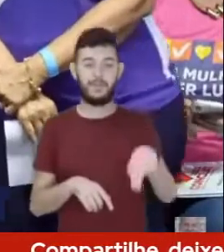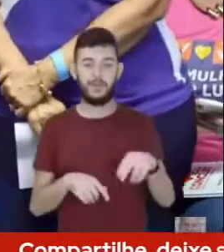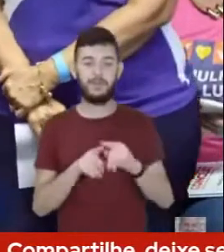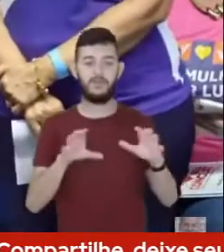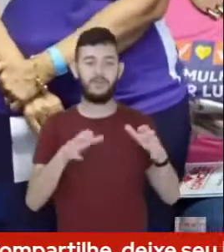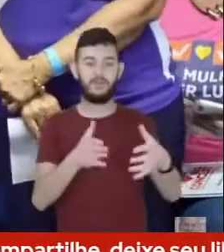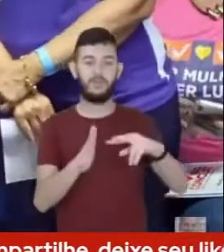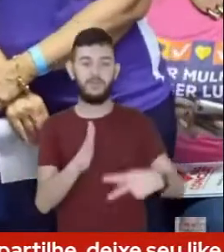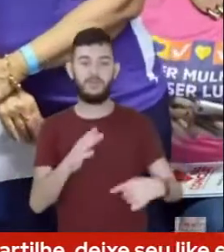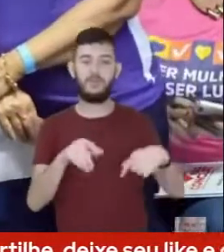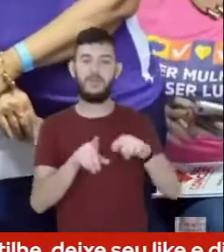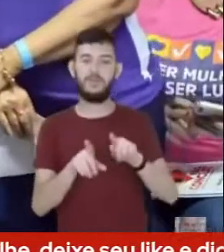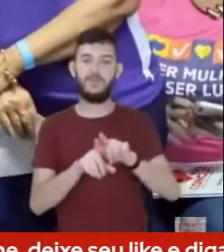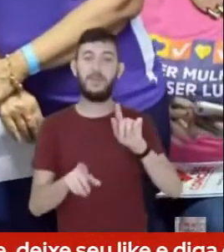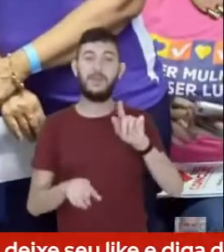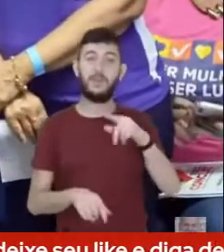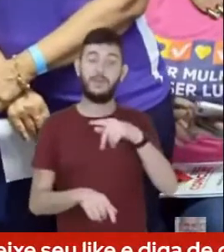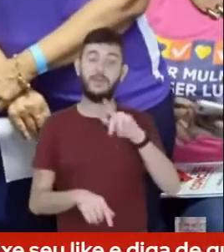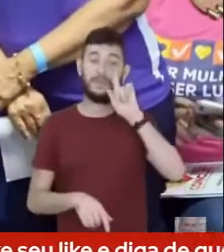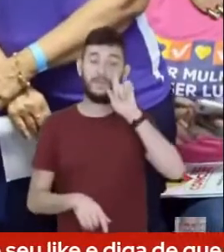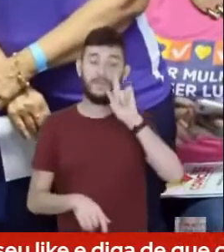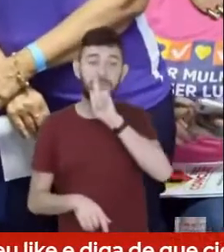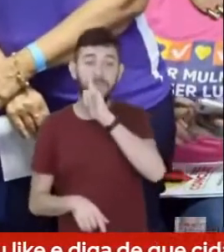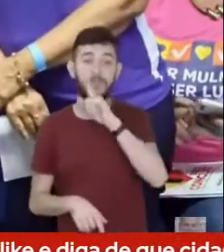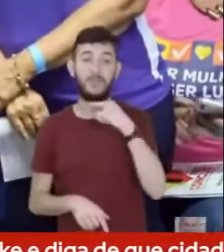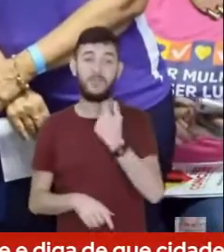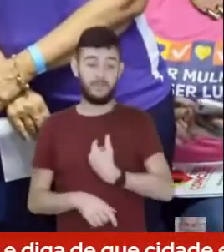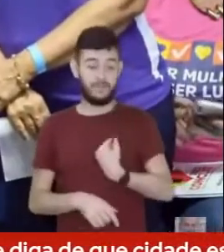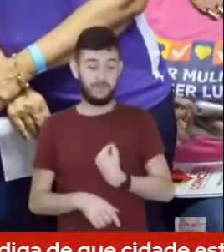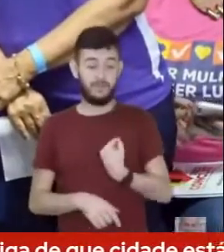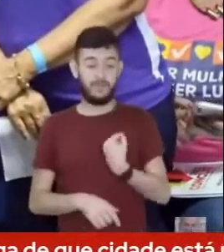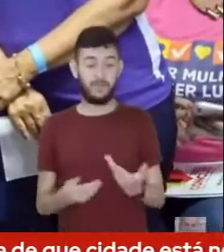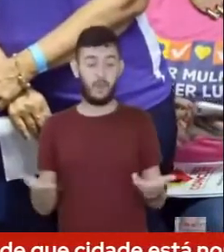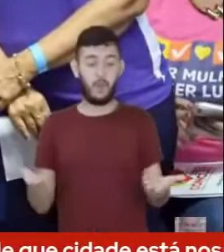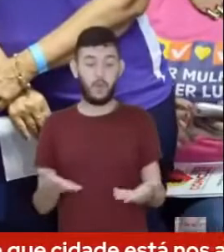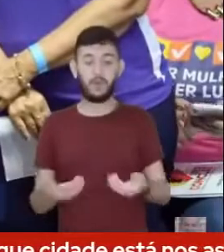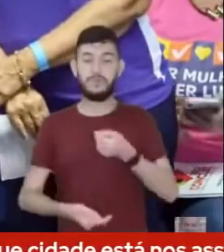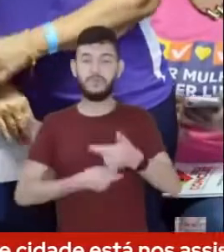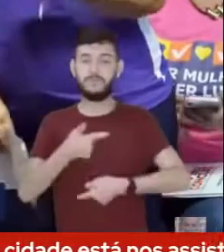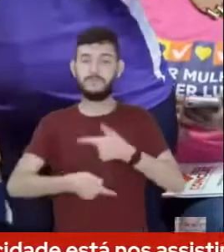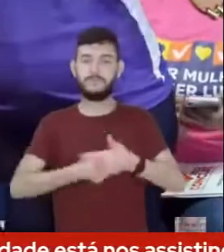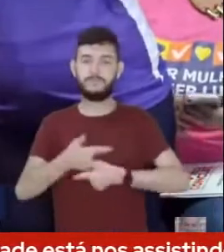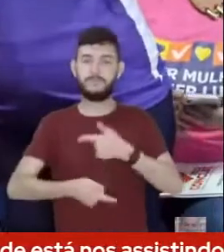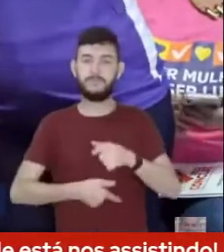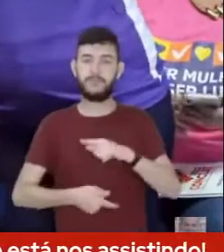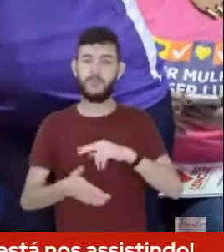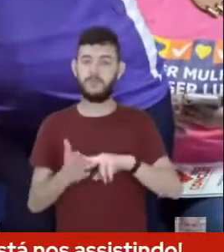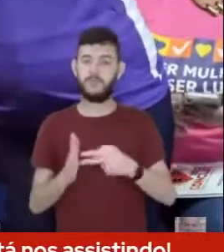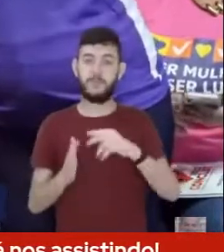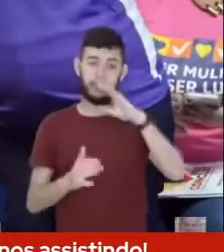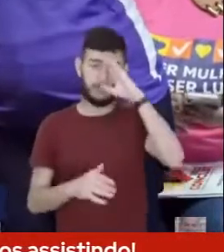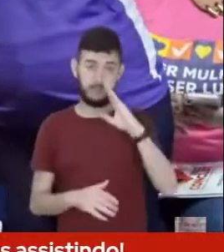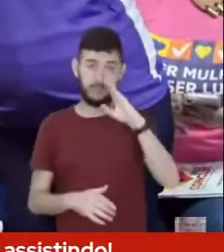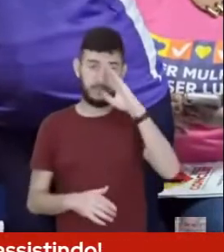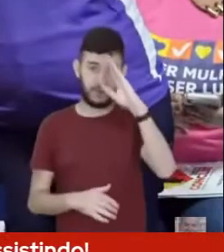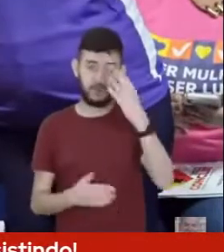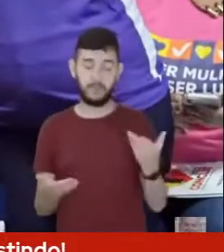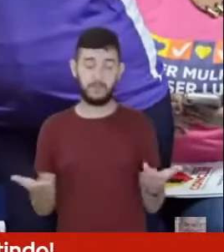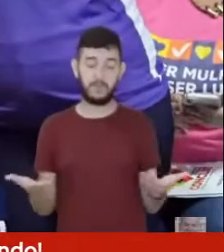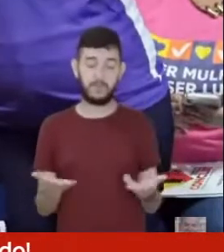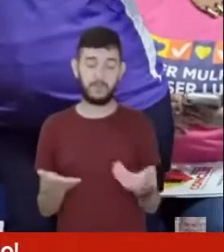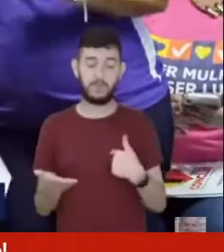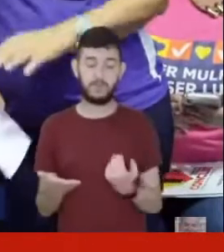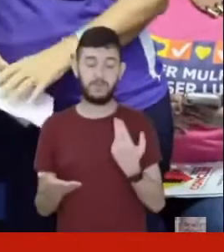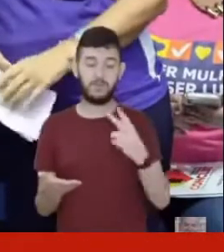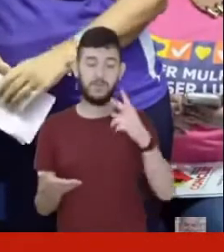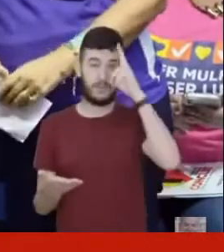aqui numa atividade fundamental, mas eu quero lembrar Concrate número 1.